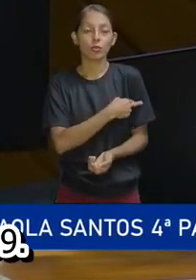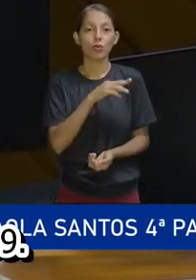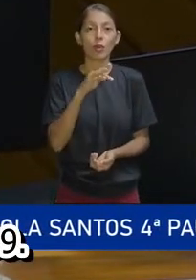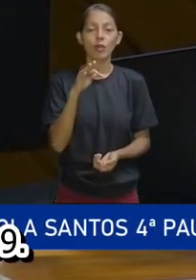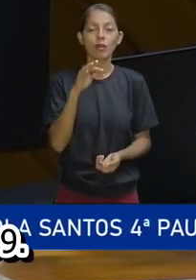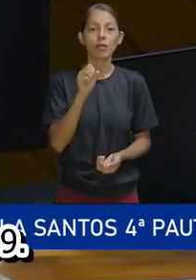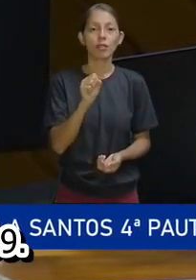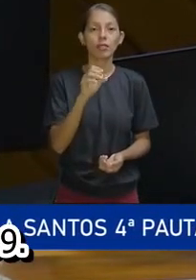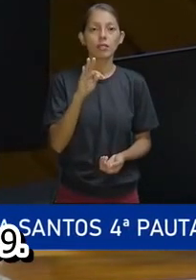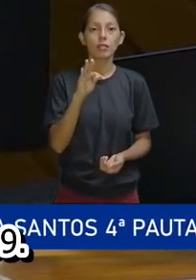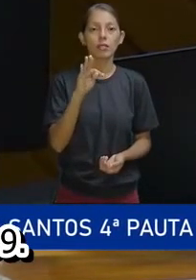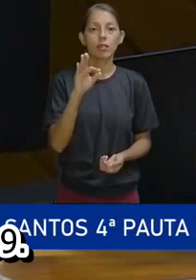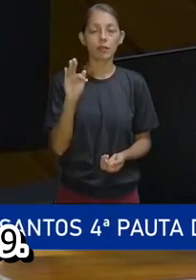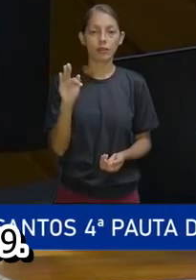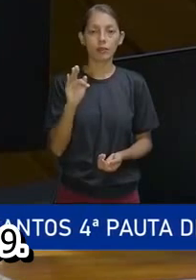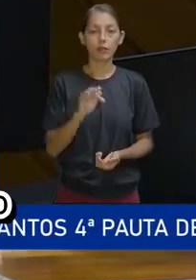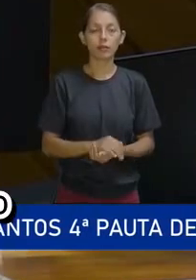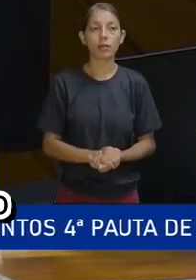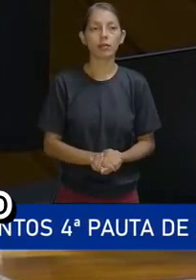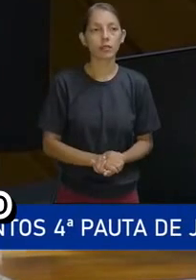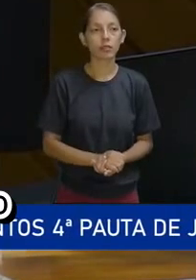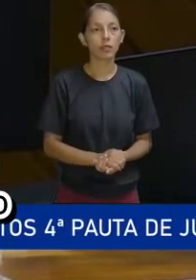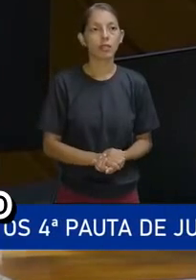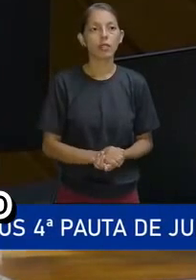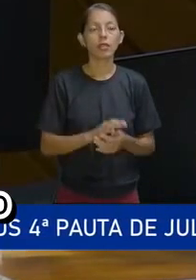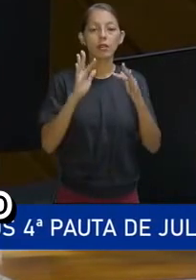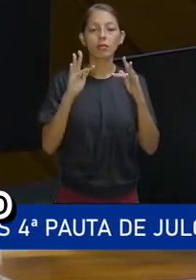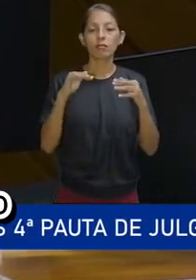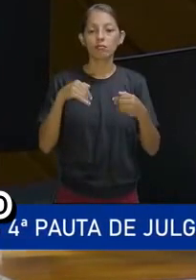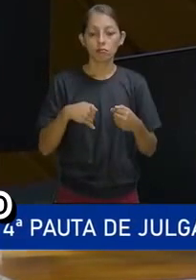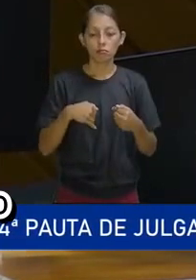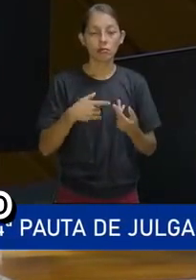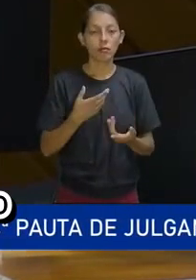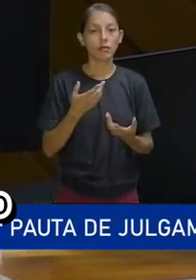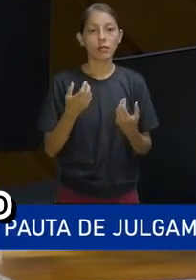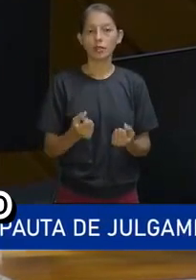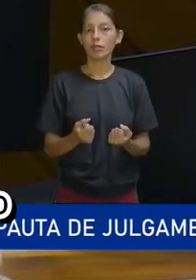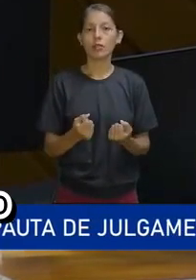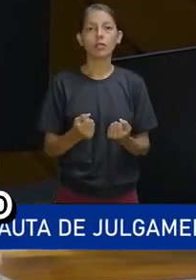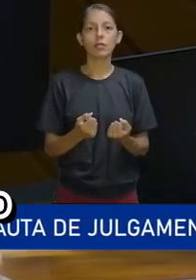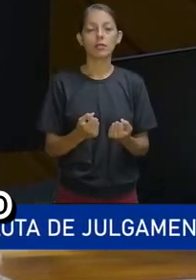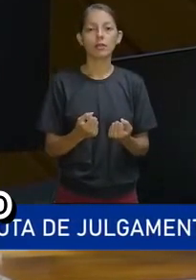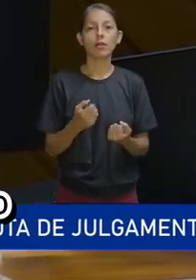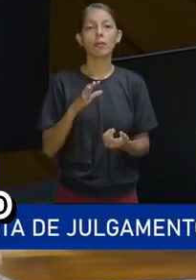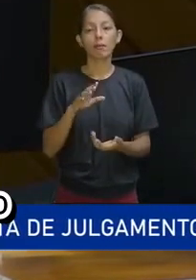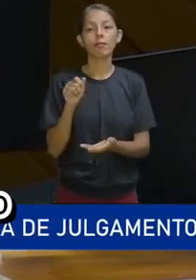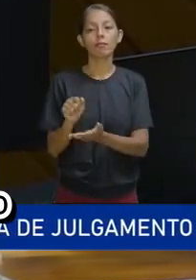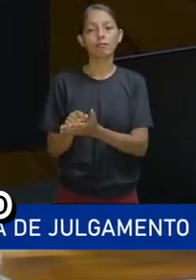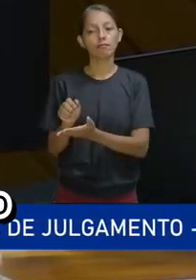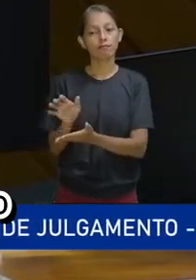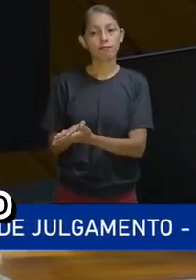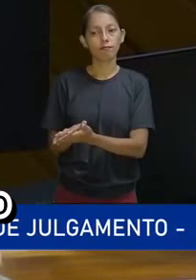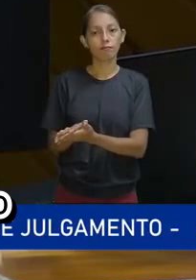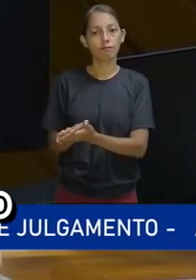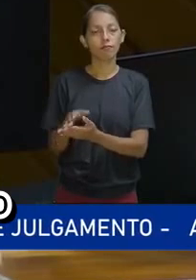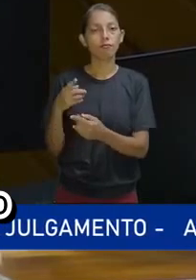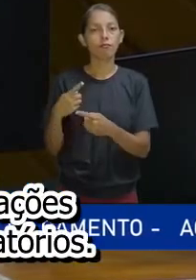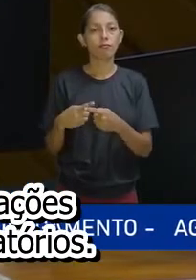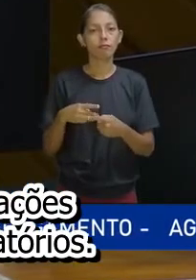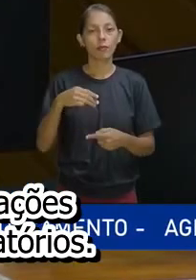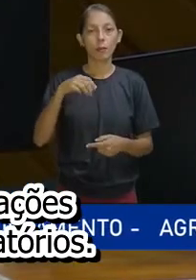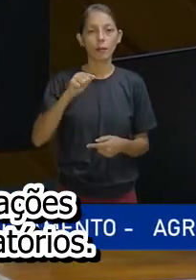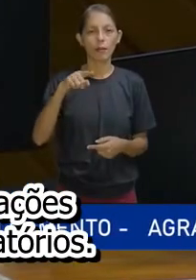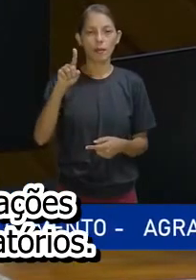na ADPF 999. Ao final, opinou pelo não provimento do agravo e aplicação de multa por litigância de má-fé,